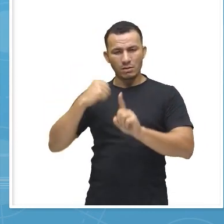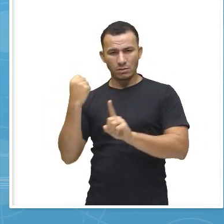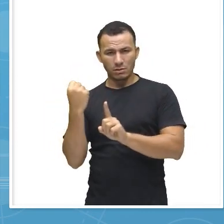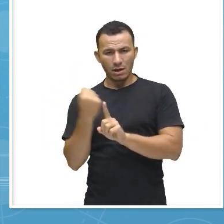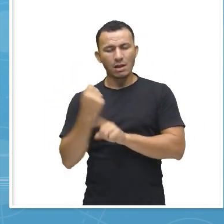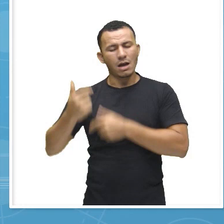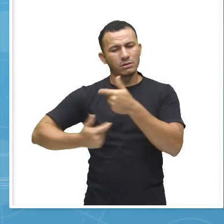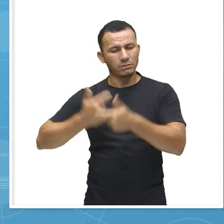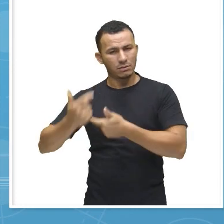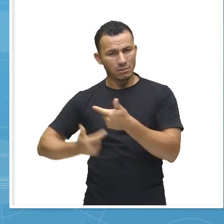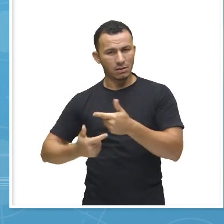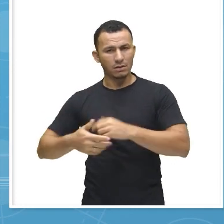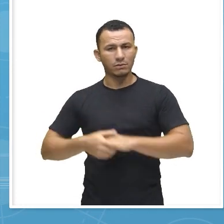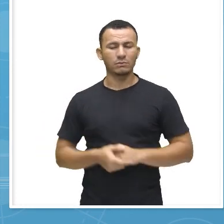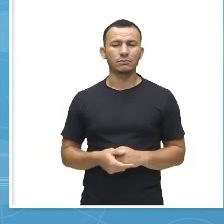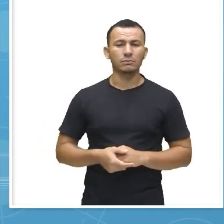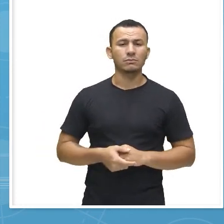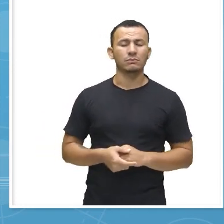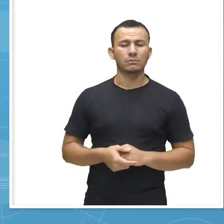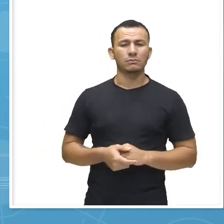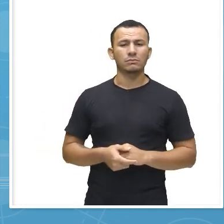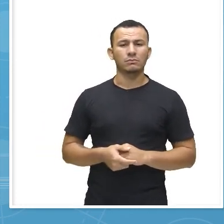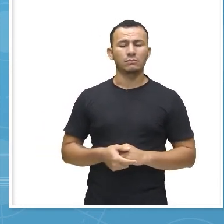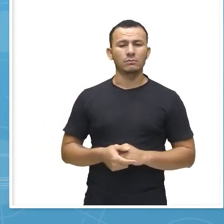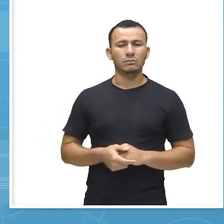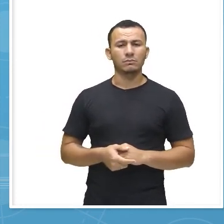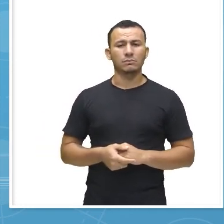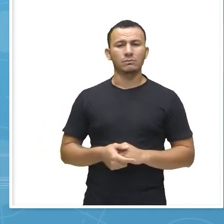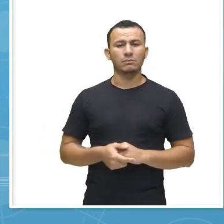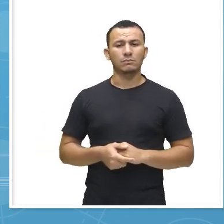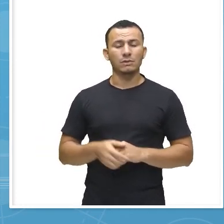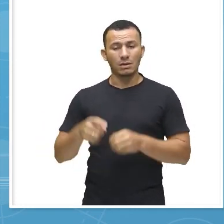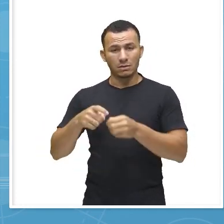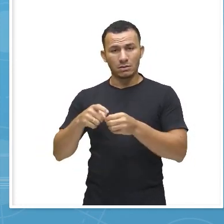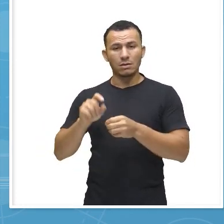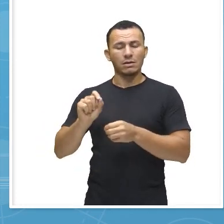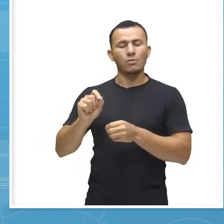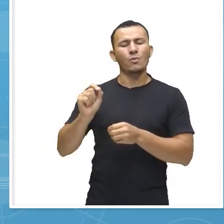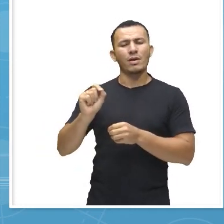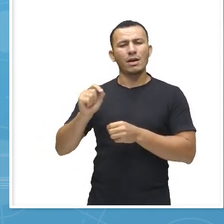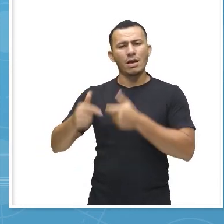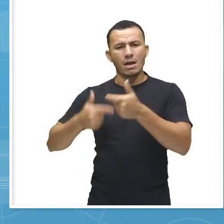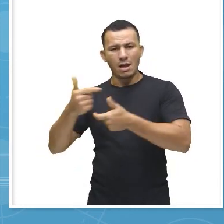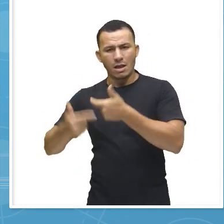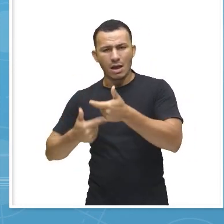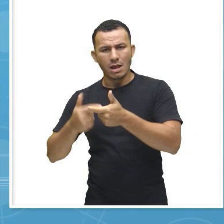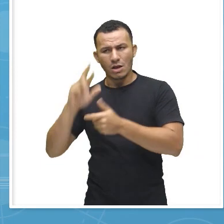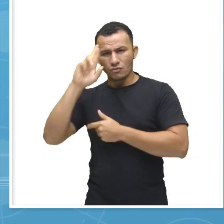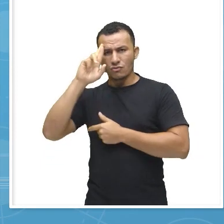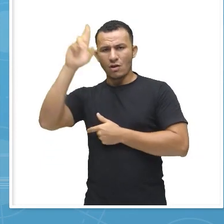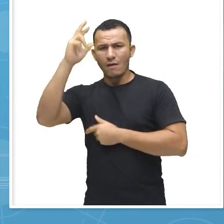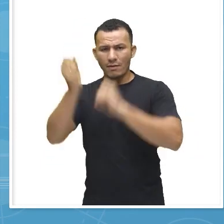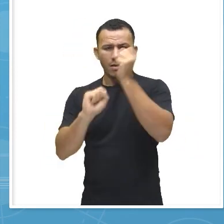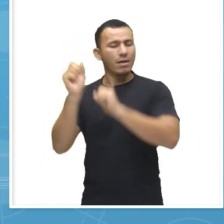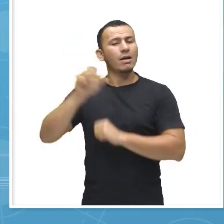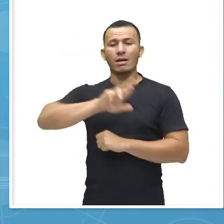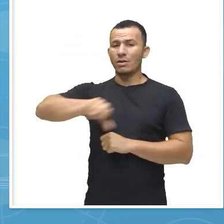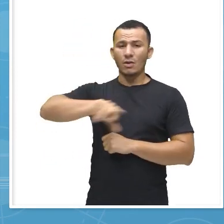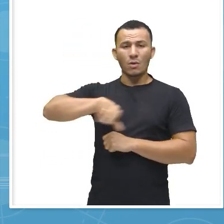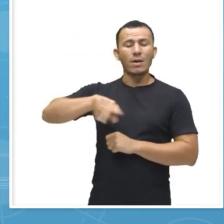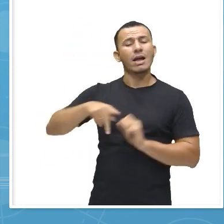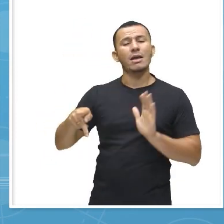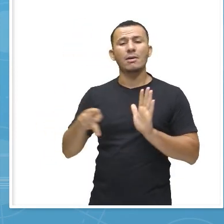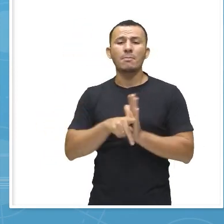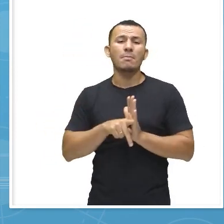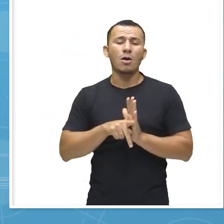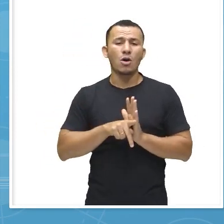de trabalhadores que, destituídos dos meios de produção, ou seja, não são donos de fábrica, passaram a sobreviver apenas da